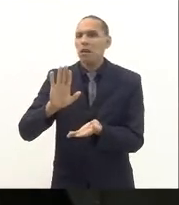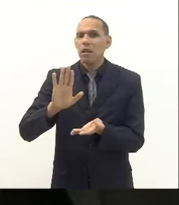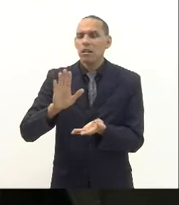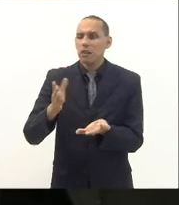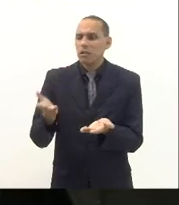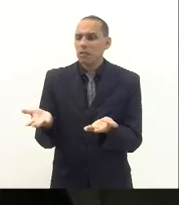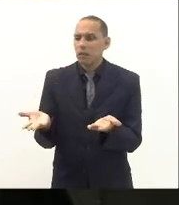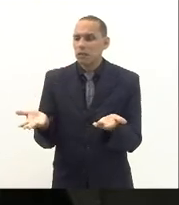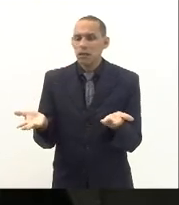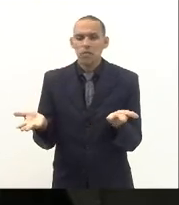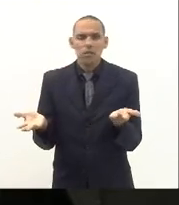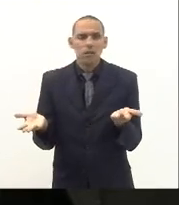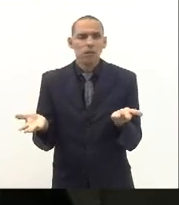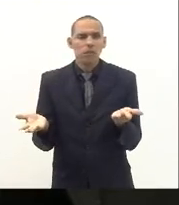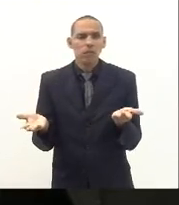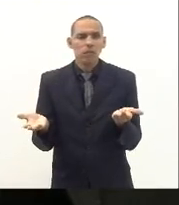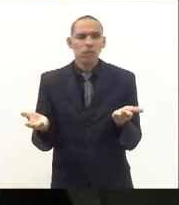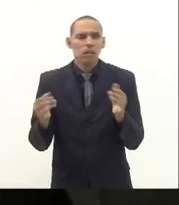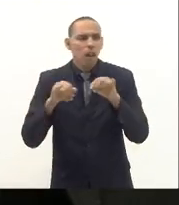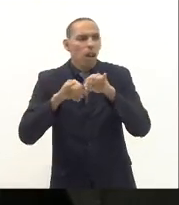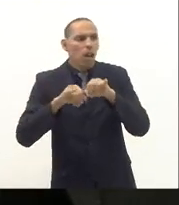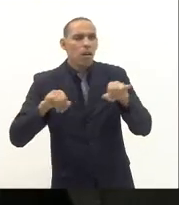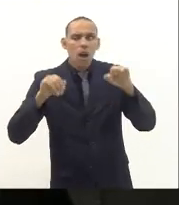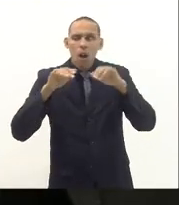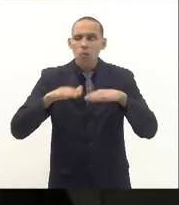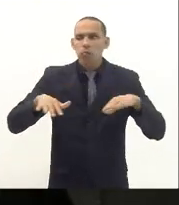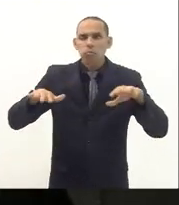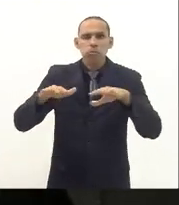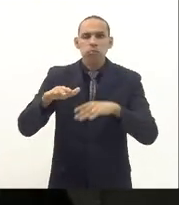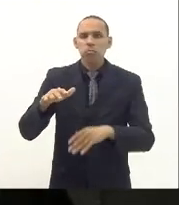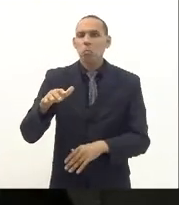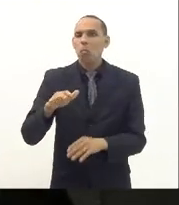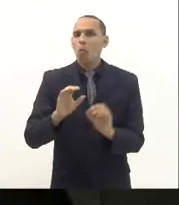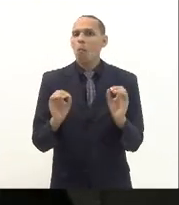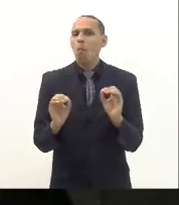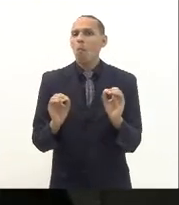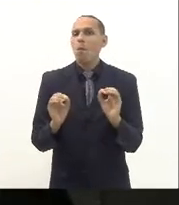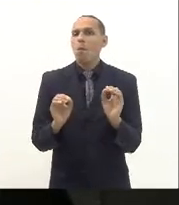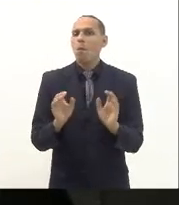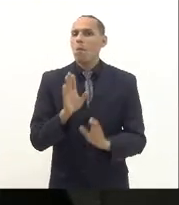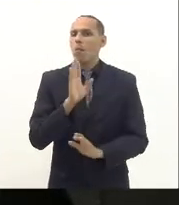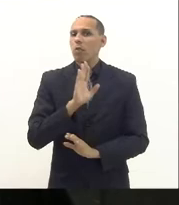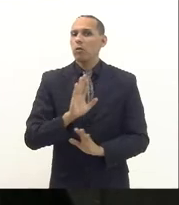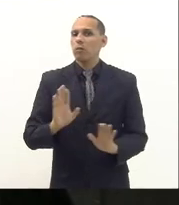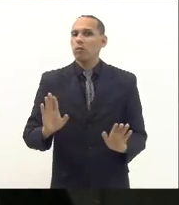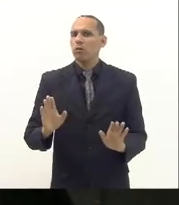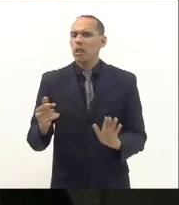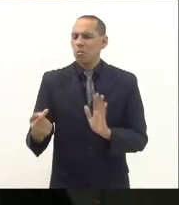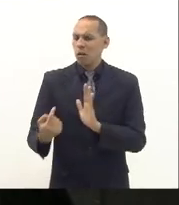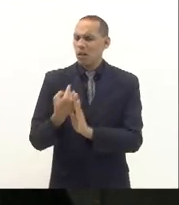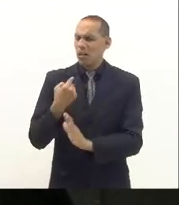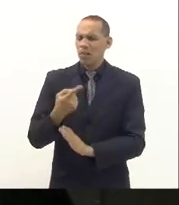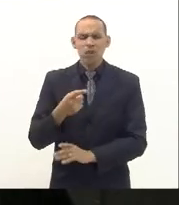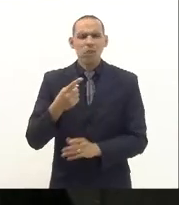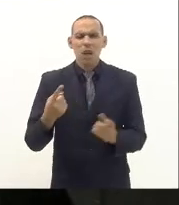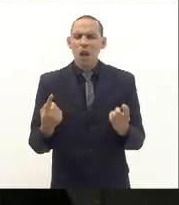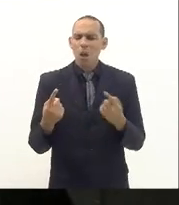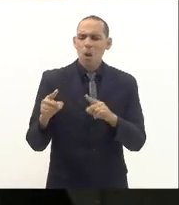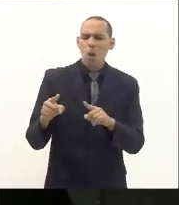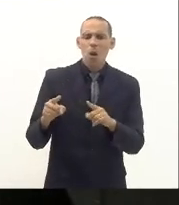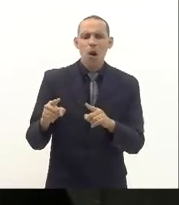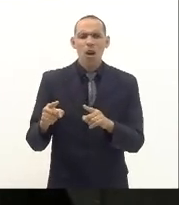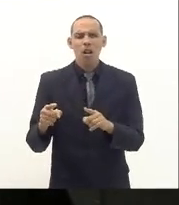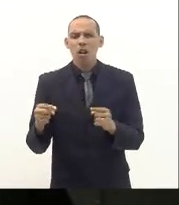isso tenha sido público quando foi perguntado difícil o show quanto a